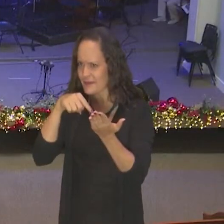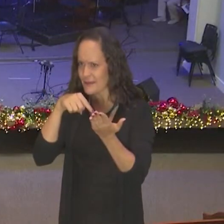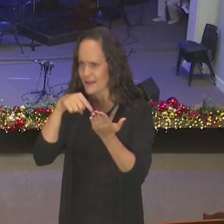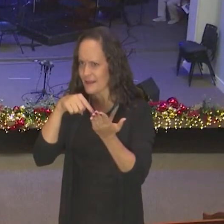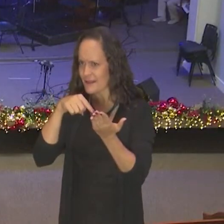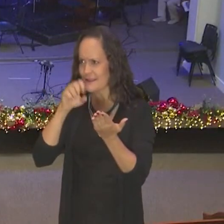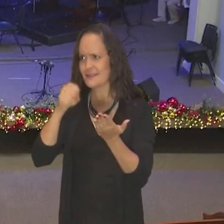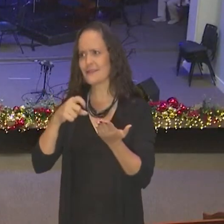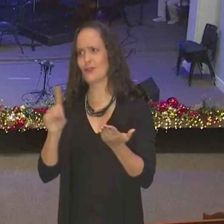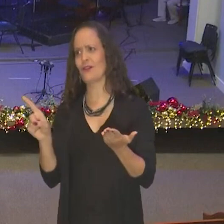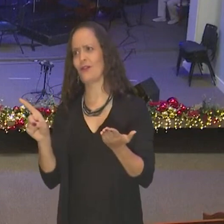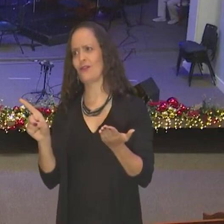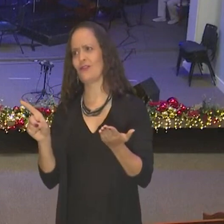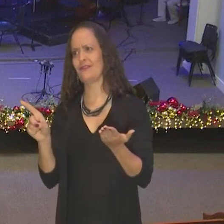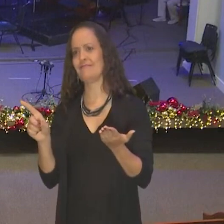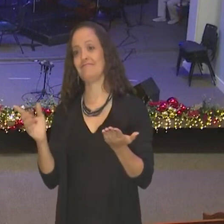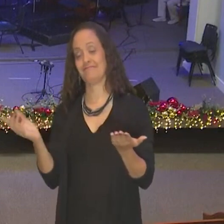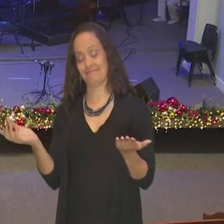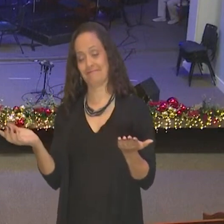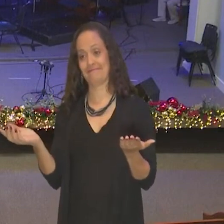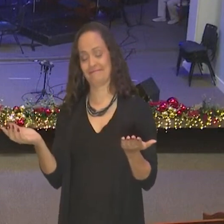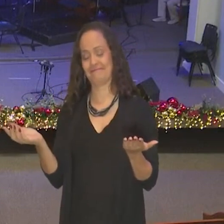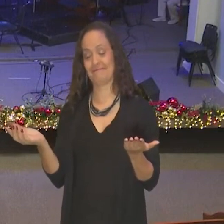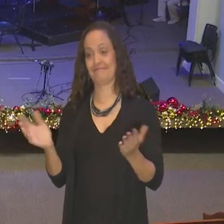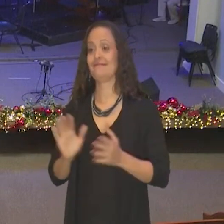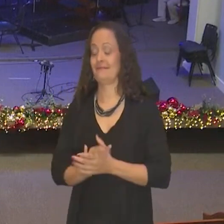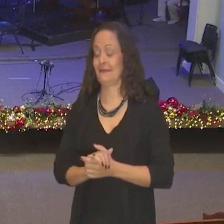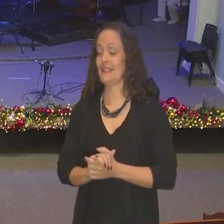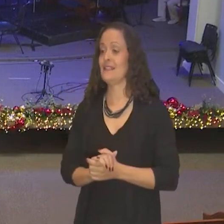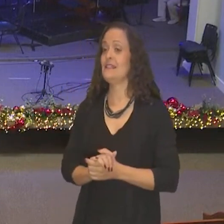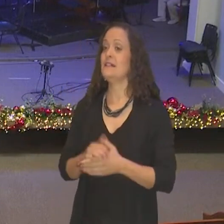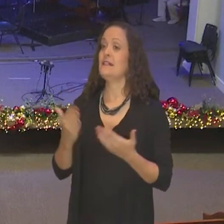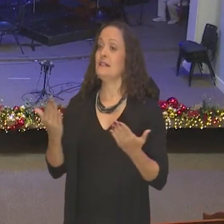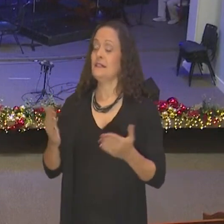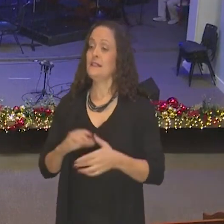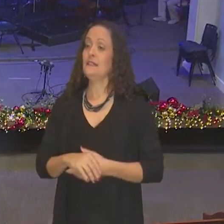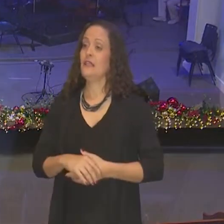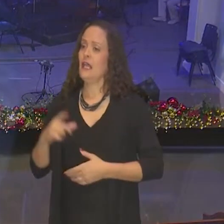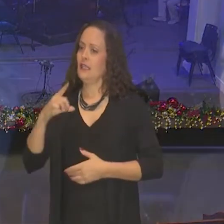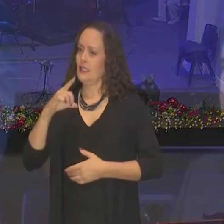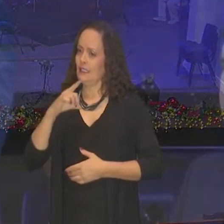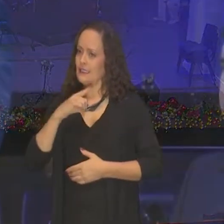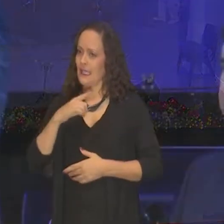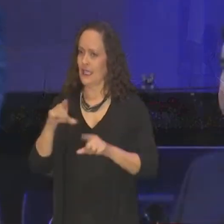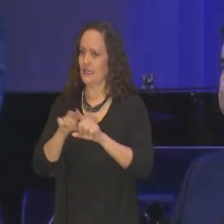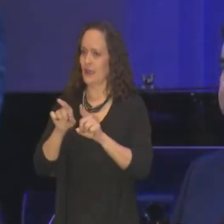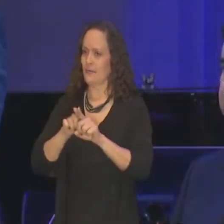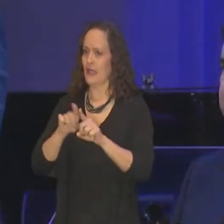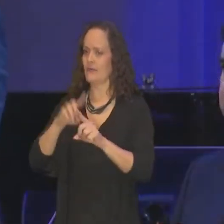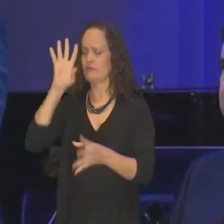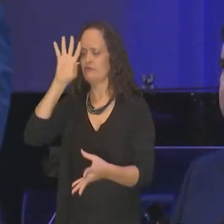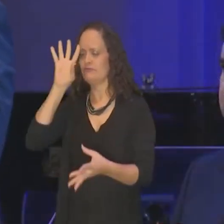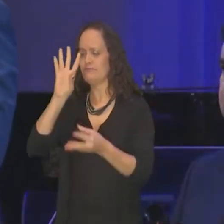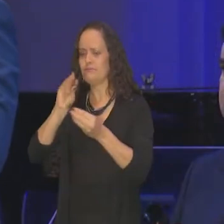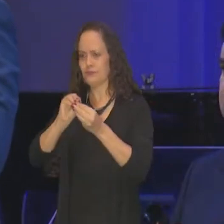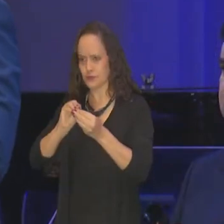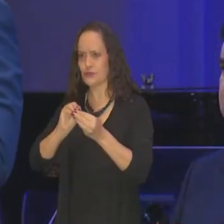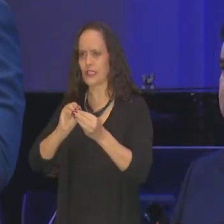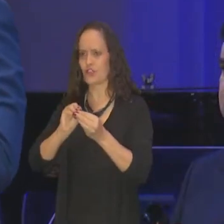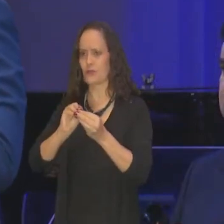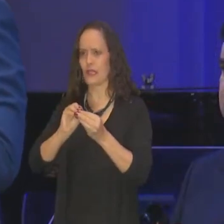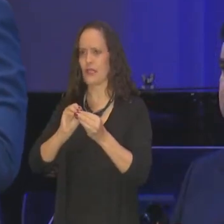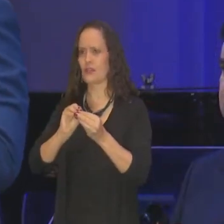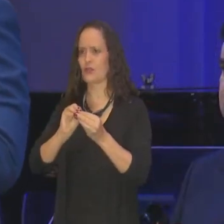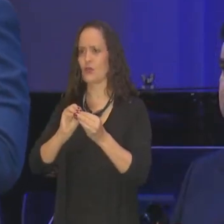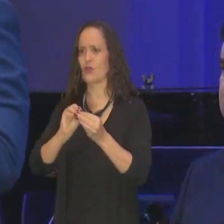confiável? E dentre tantas possibilidades do entendimento da sua concretização, a